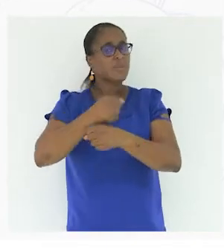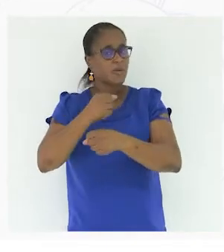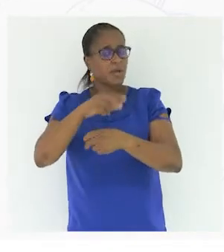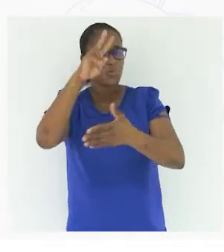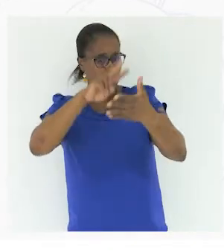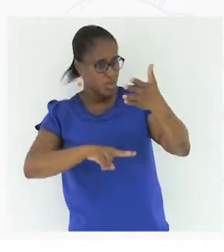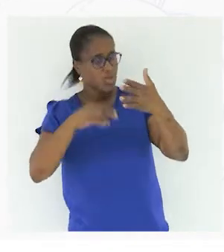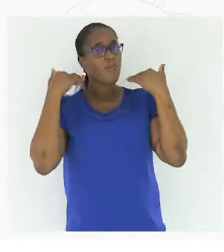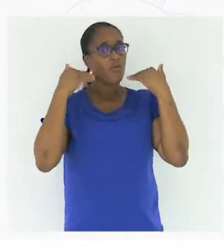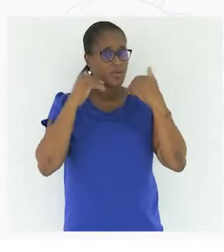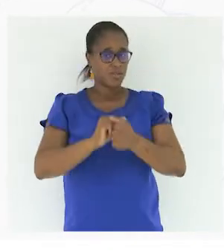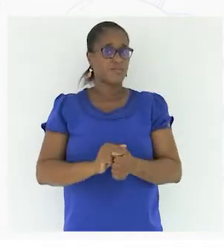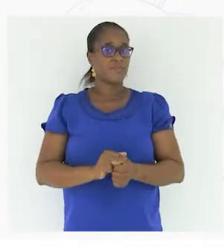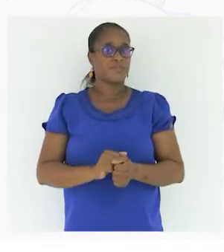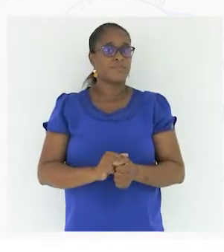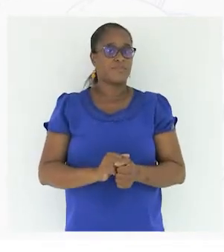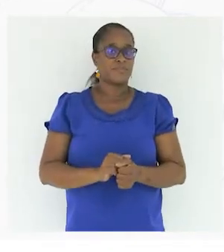um texto informativo.